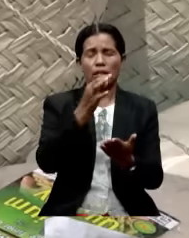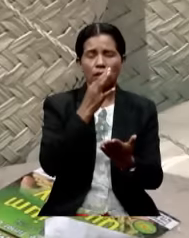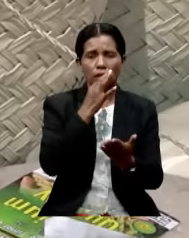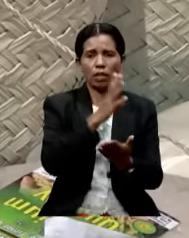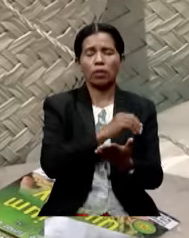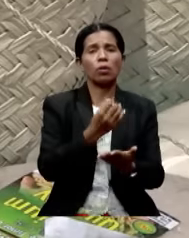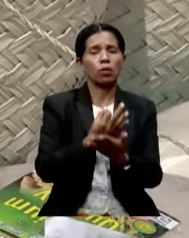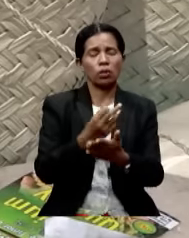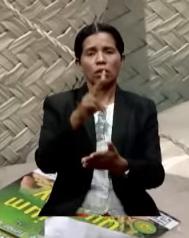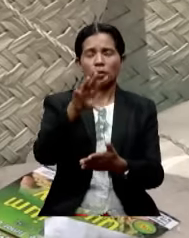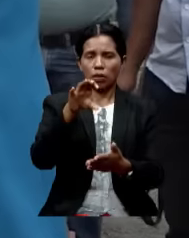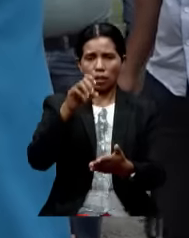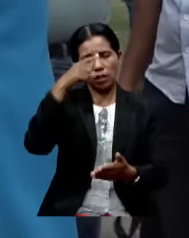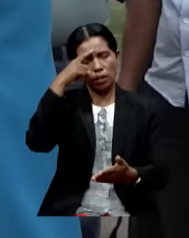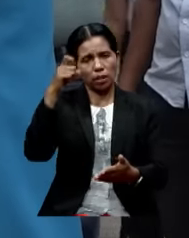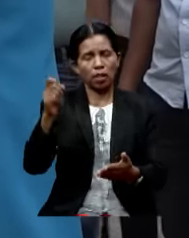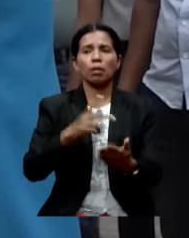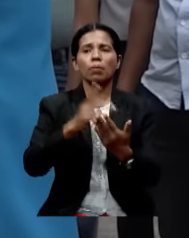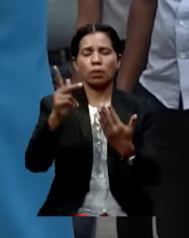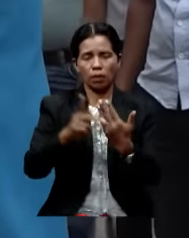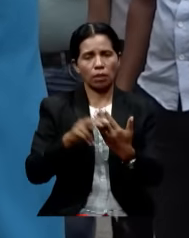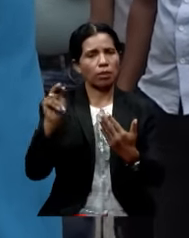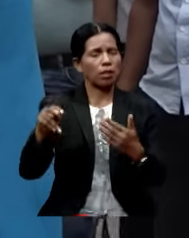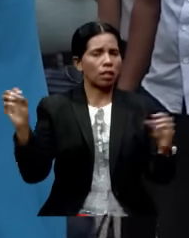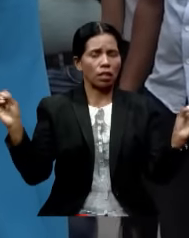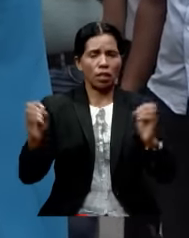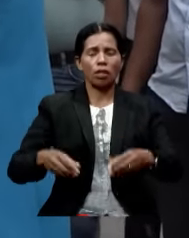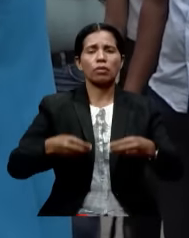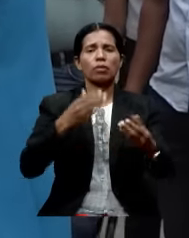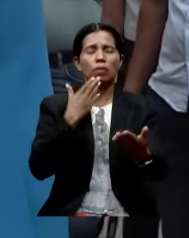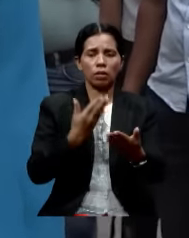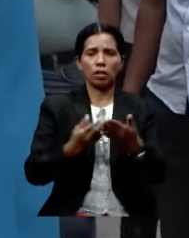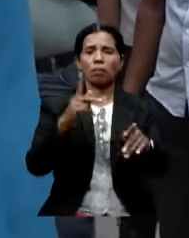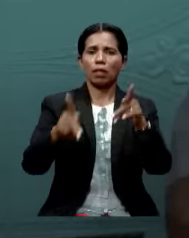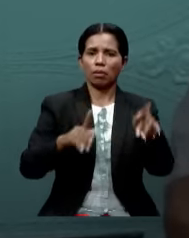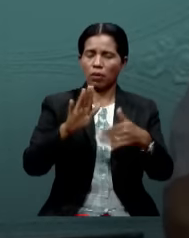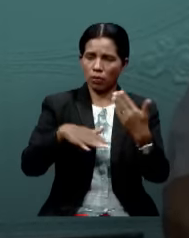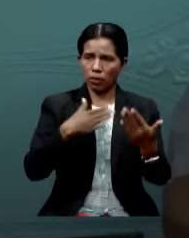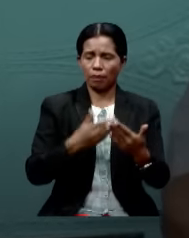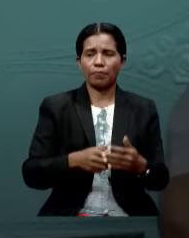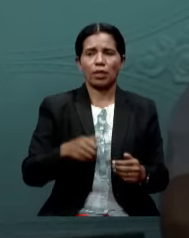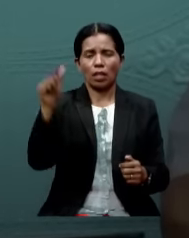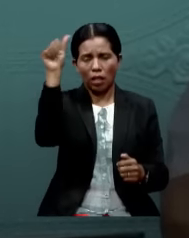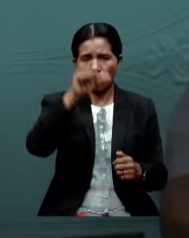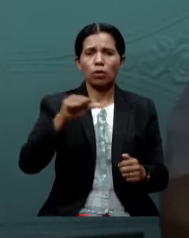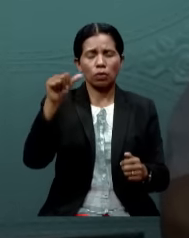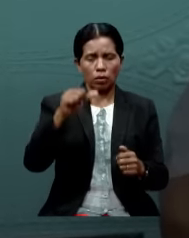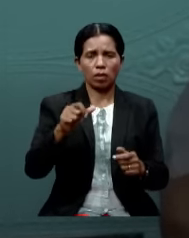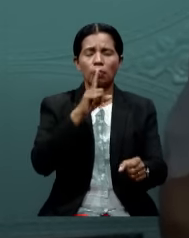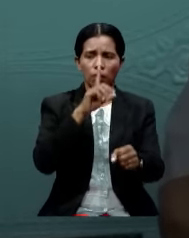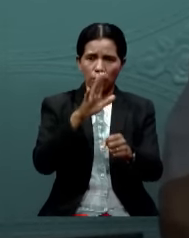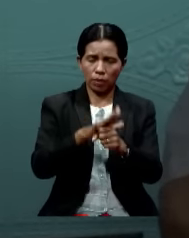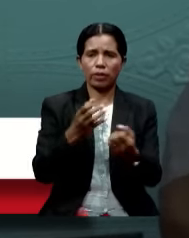dólar atus rua tamba considera programa refere la ia benefício ba povo. Auditoria ne compromisso na